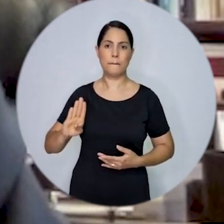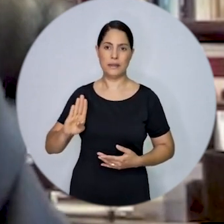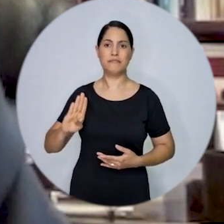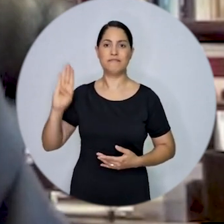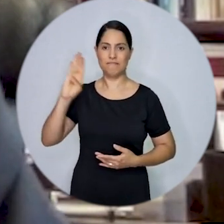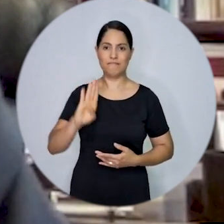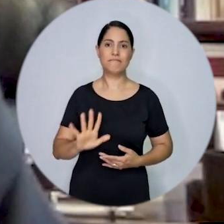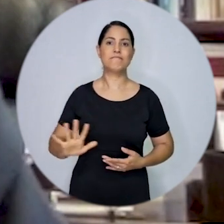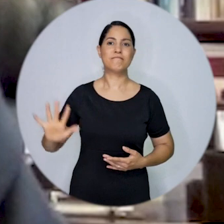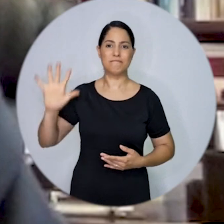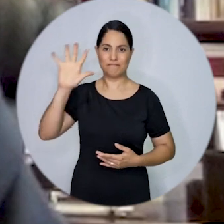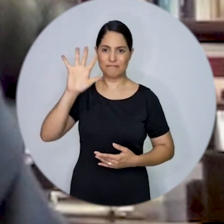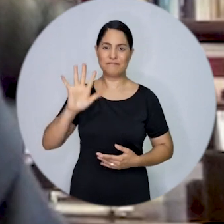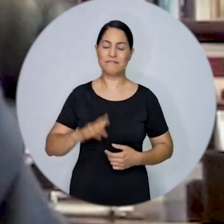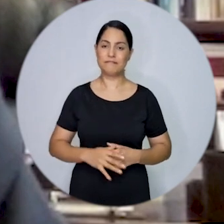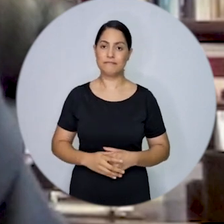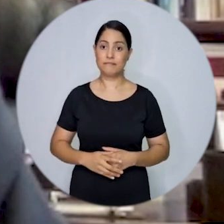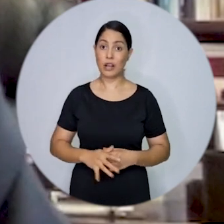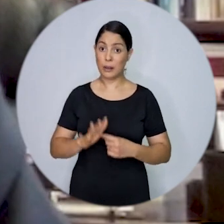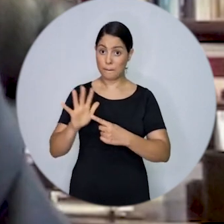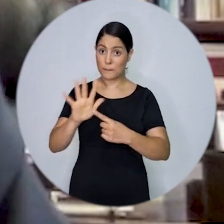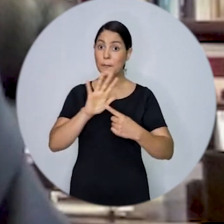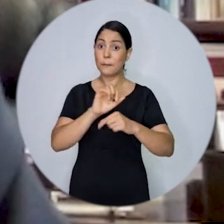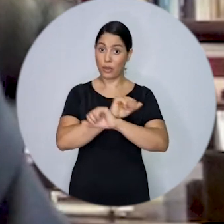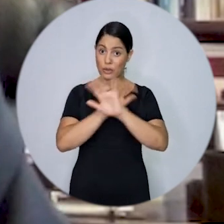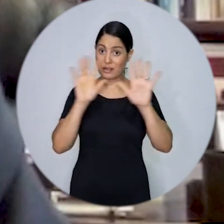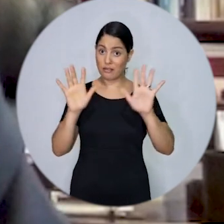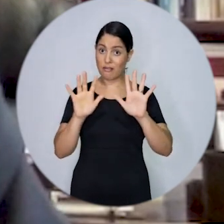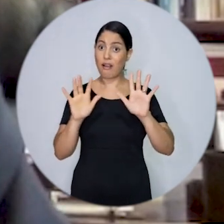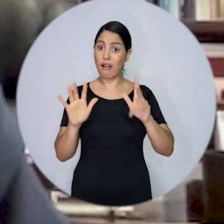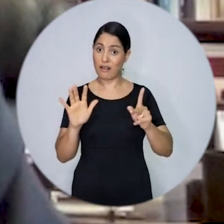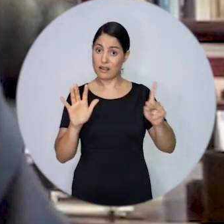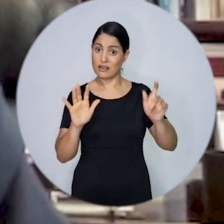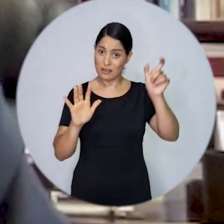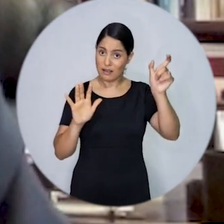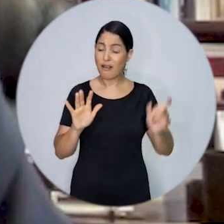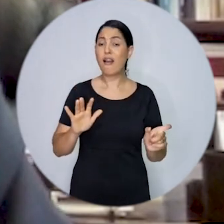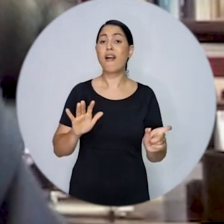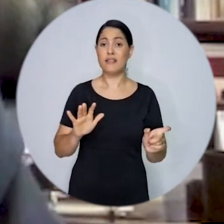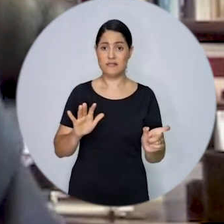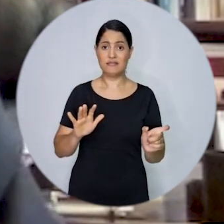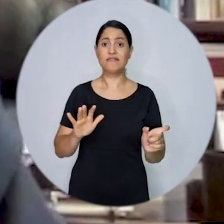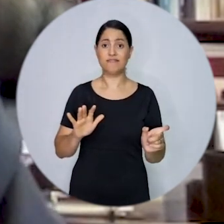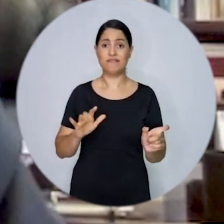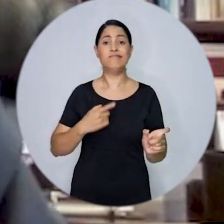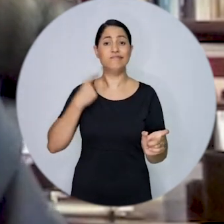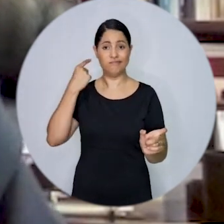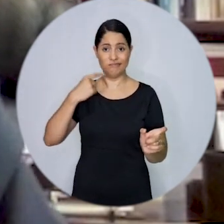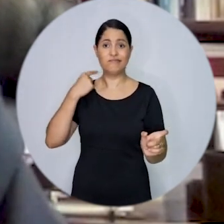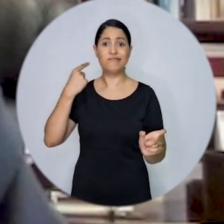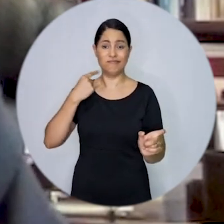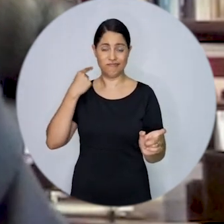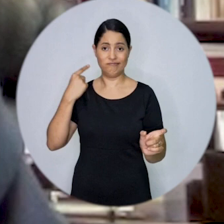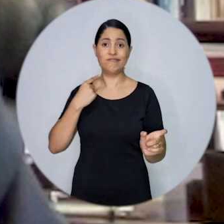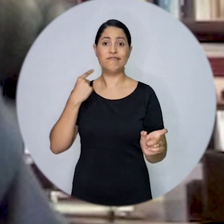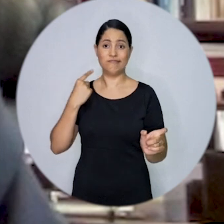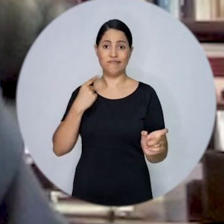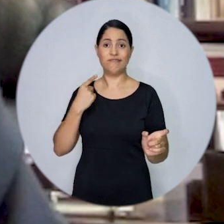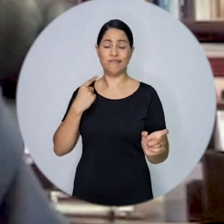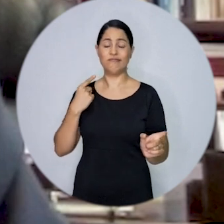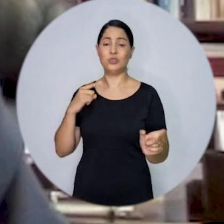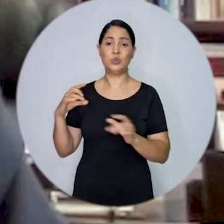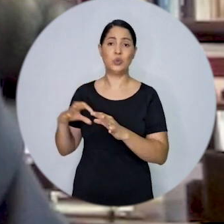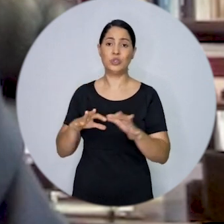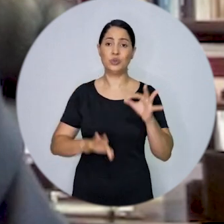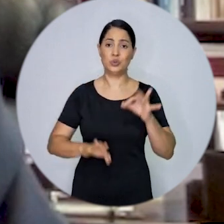nacional da Ordem dos Advogados do Brasil. Isso demonstra exatamente a figura do advogado,